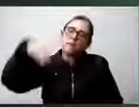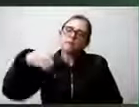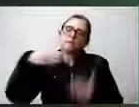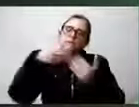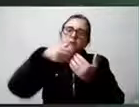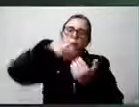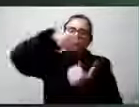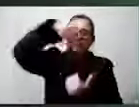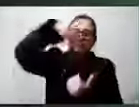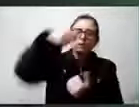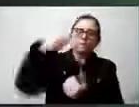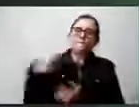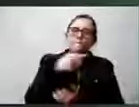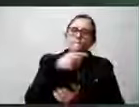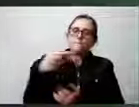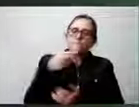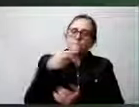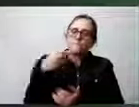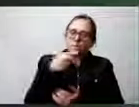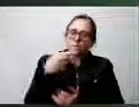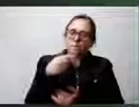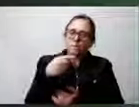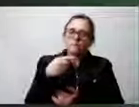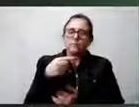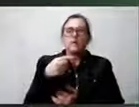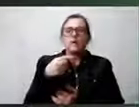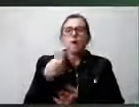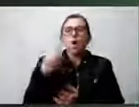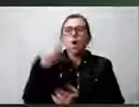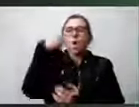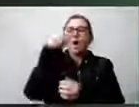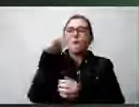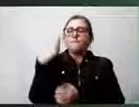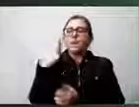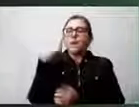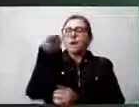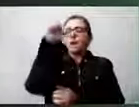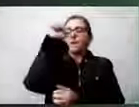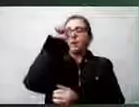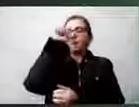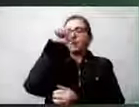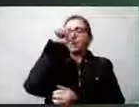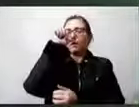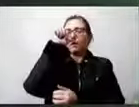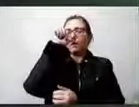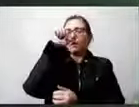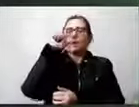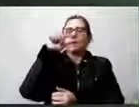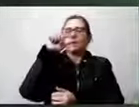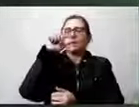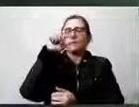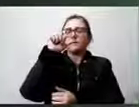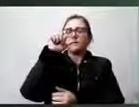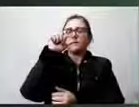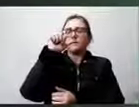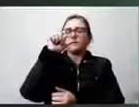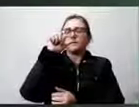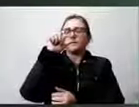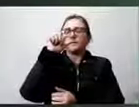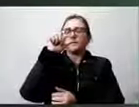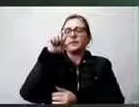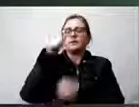região de menor pressão do côndilo articular. Temos que colocar o polegar na boca, até a região pré-molar. Colocamos